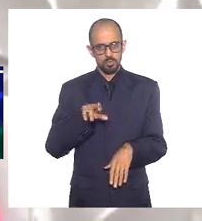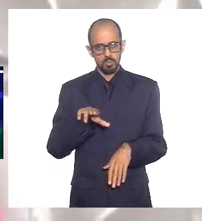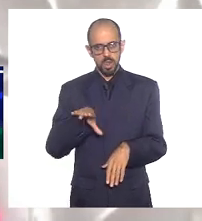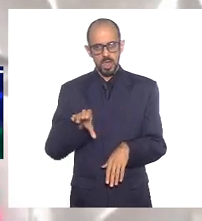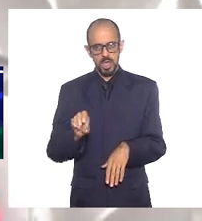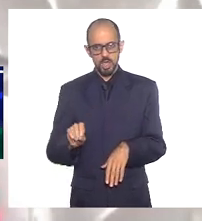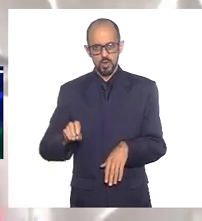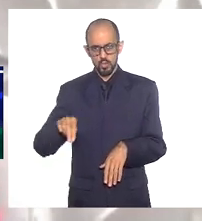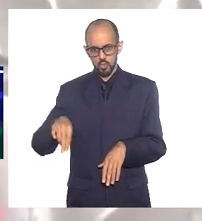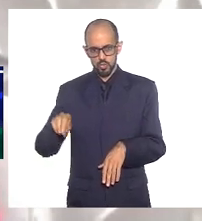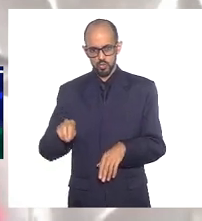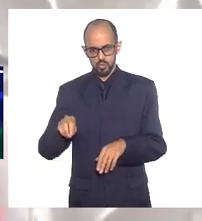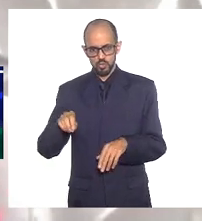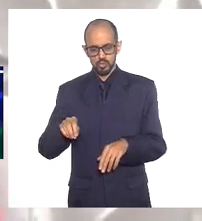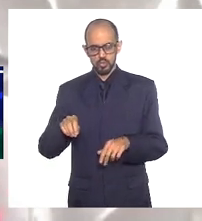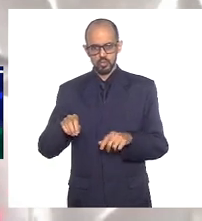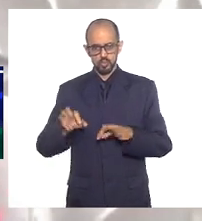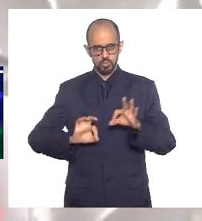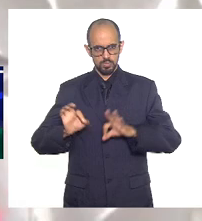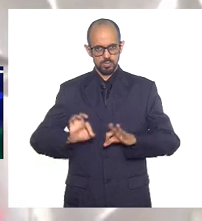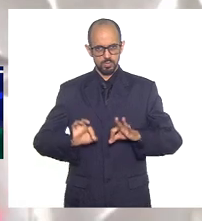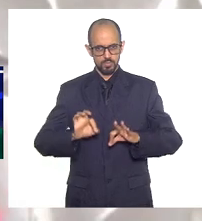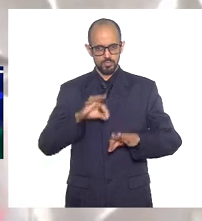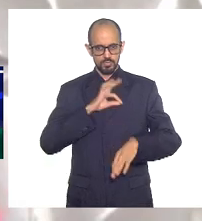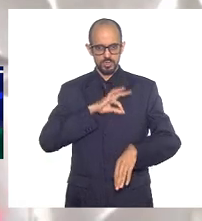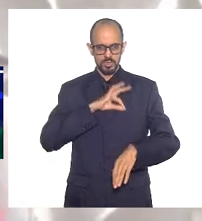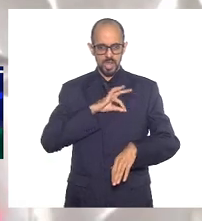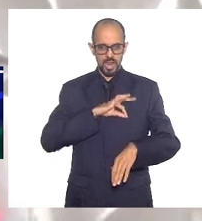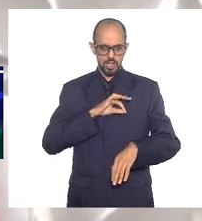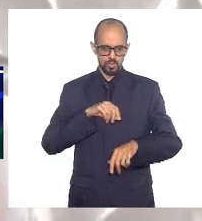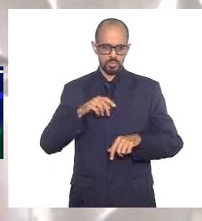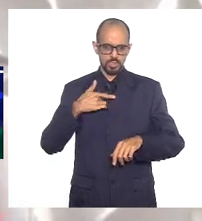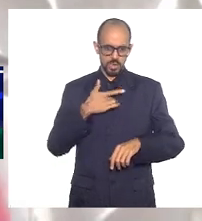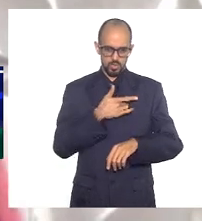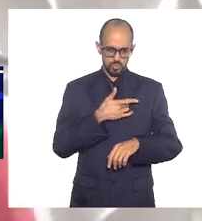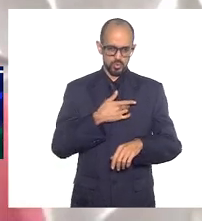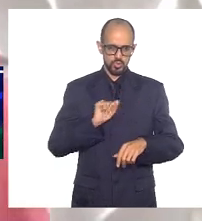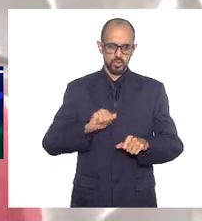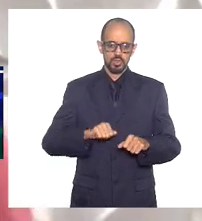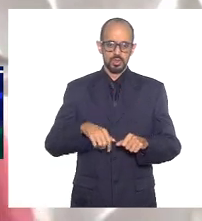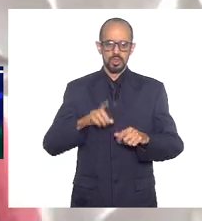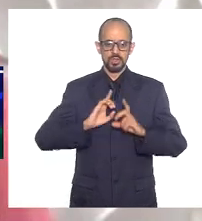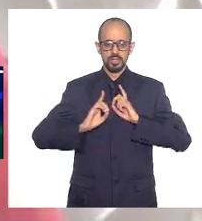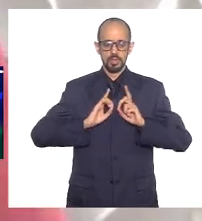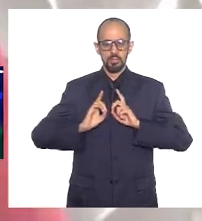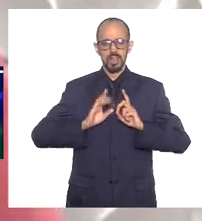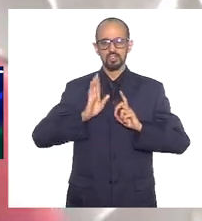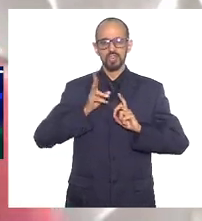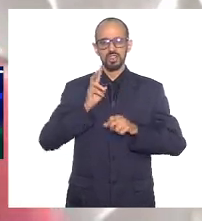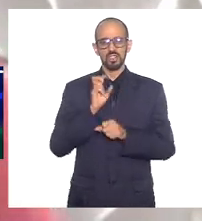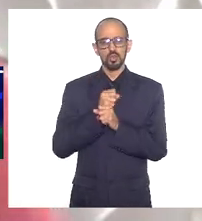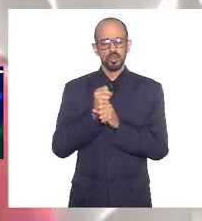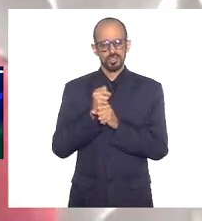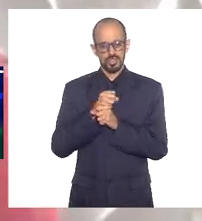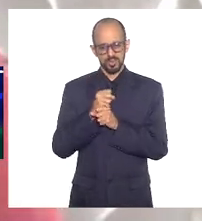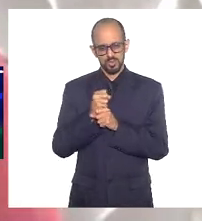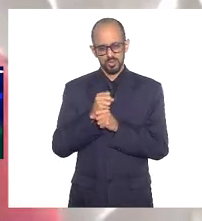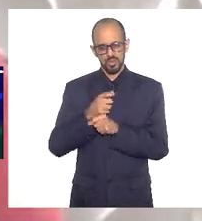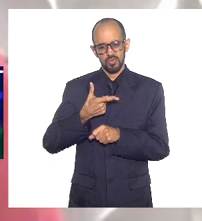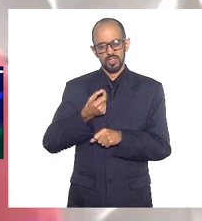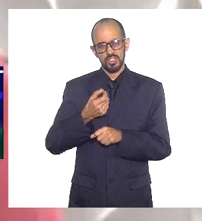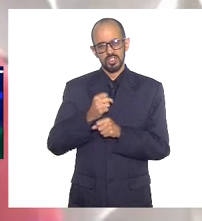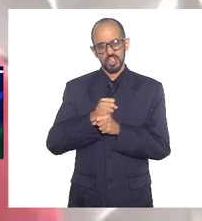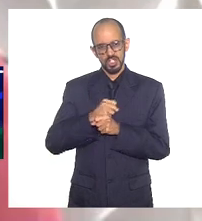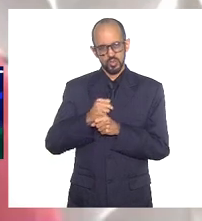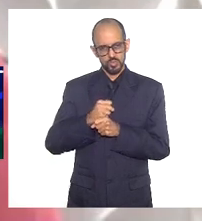da saúde vamos lembrar aqui que esse debate se deu por mais de dois anos há 20 anos que